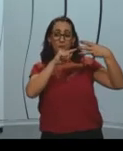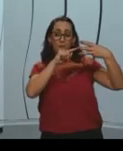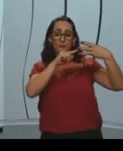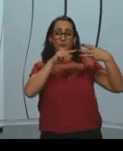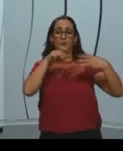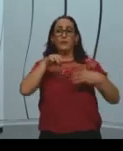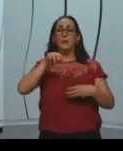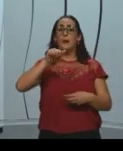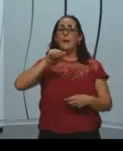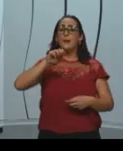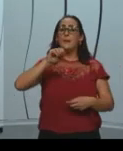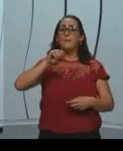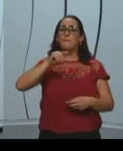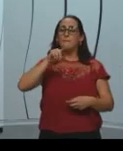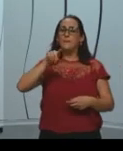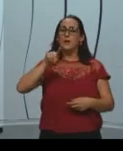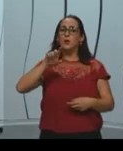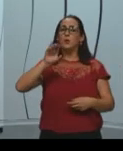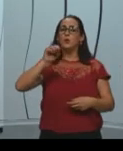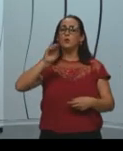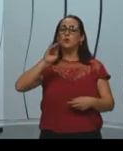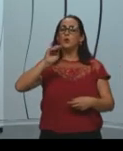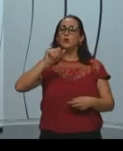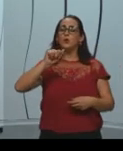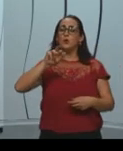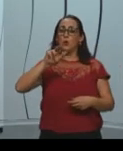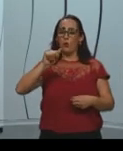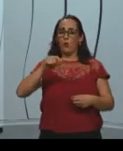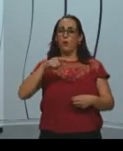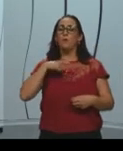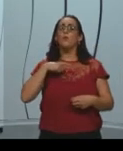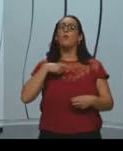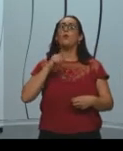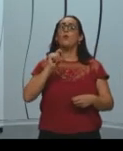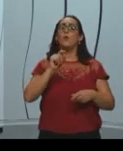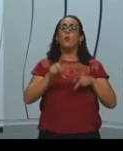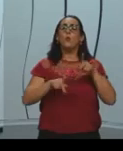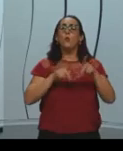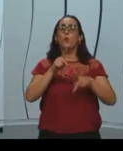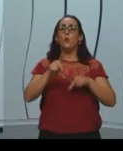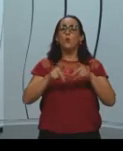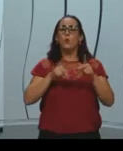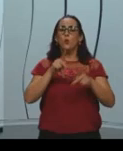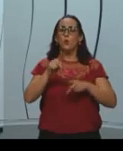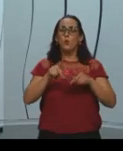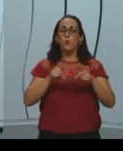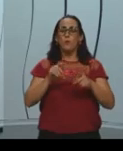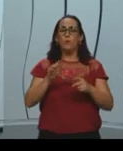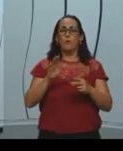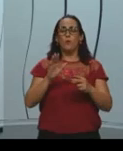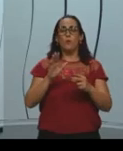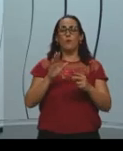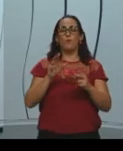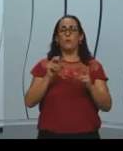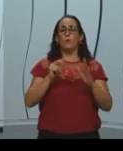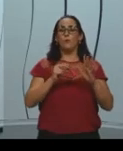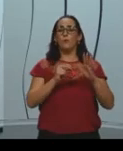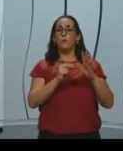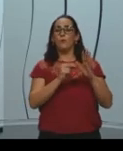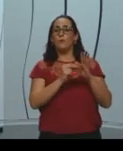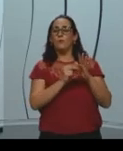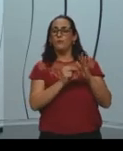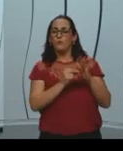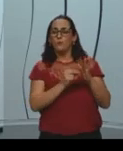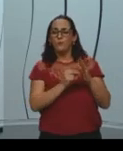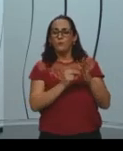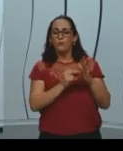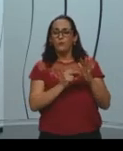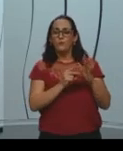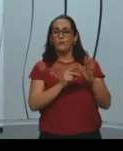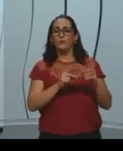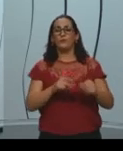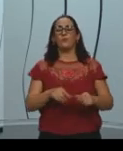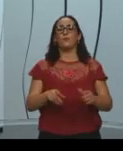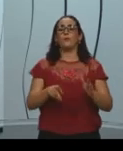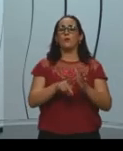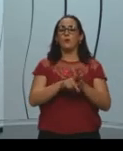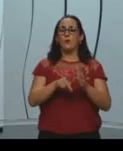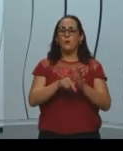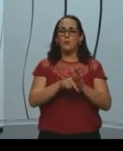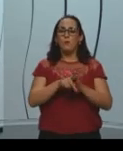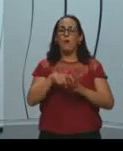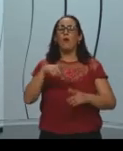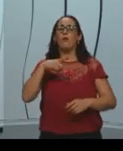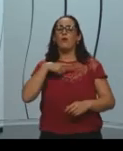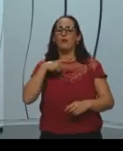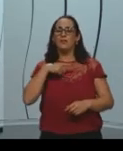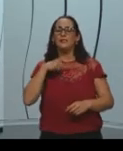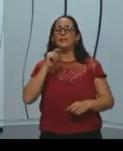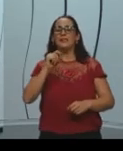nós tínhamos a população indígena. Nesse momento, nós estamos falando especificamente dos nativos enquanto mão de obra, um processo